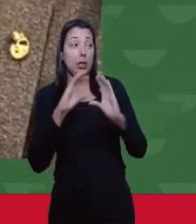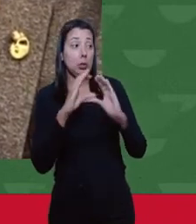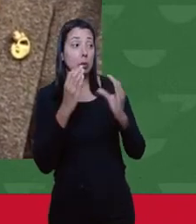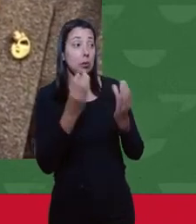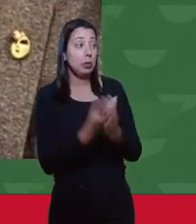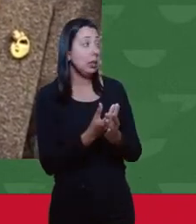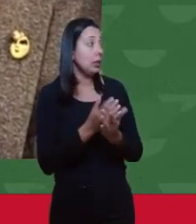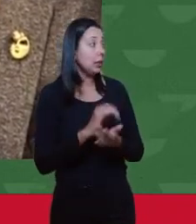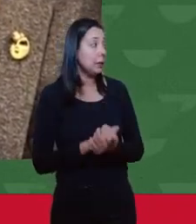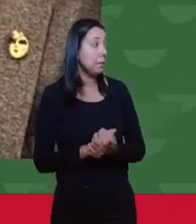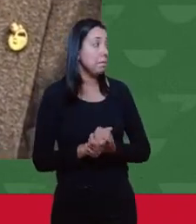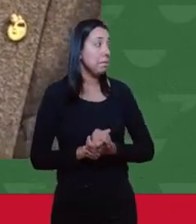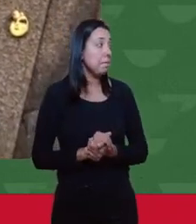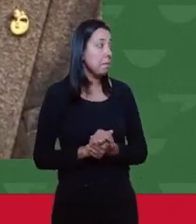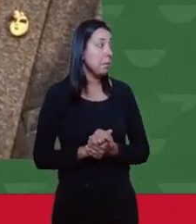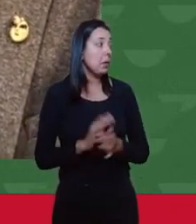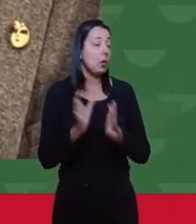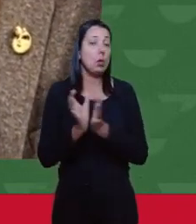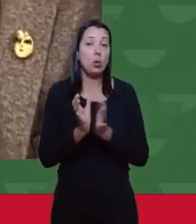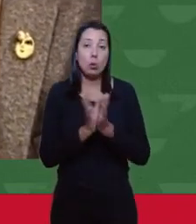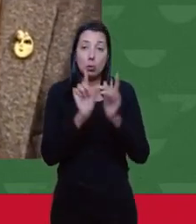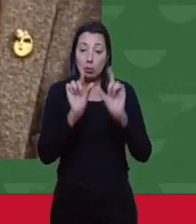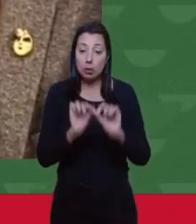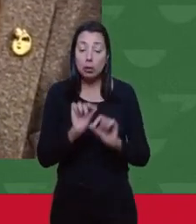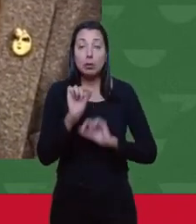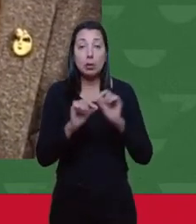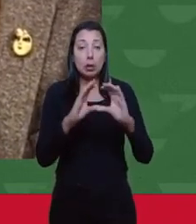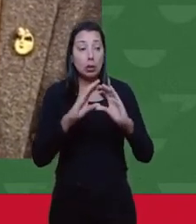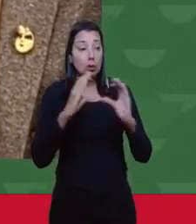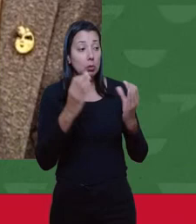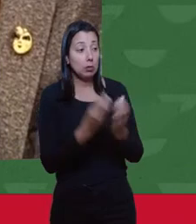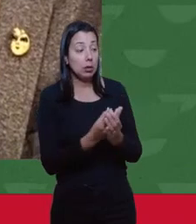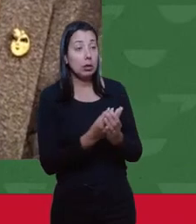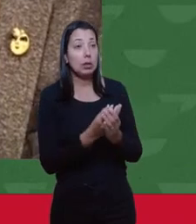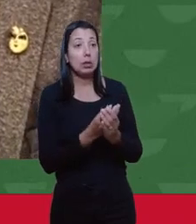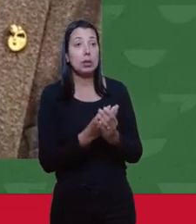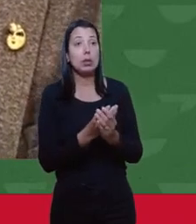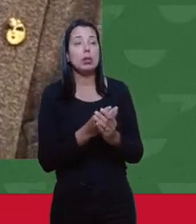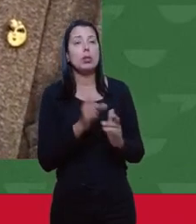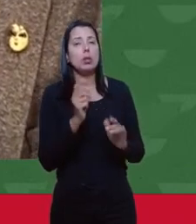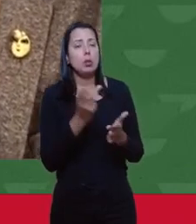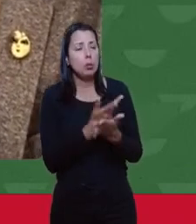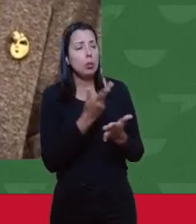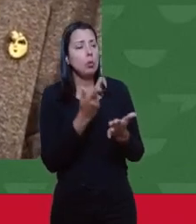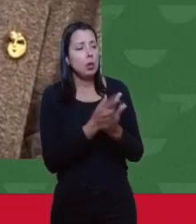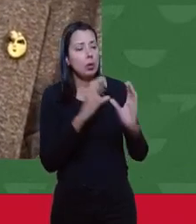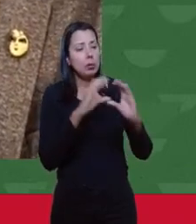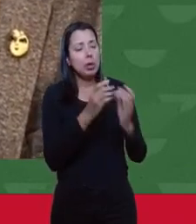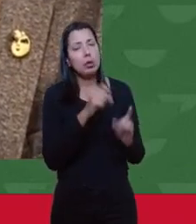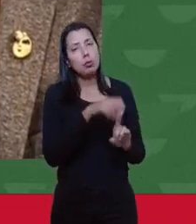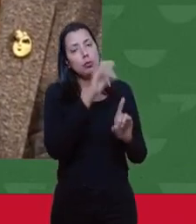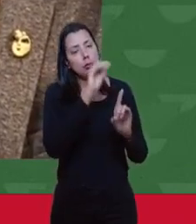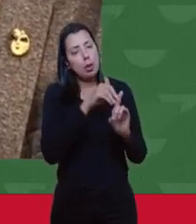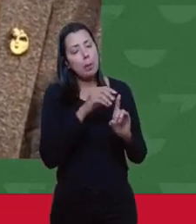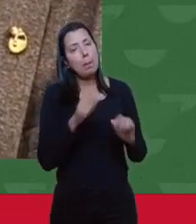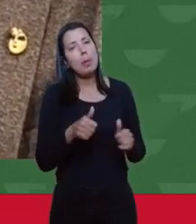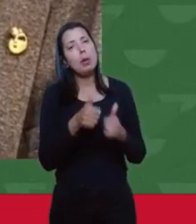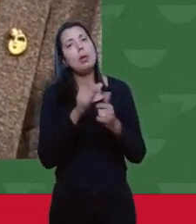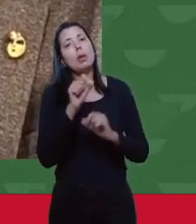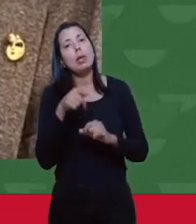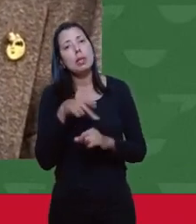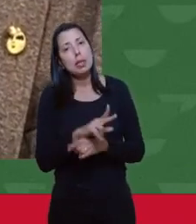comunidades, os grupos minoritários, os grupos difamados, as comunidades vulneráveis, a melhor maneira é